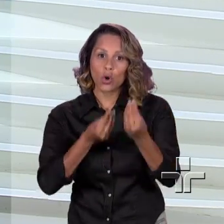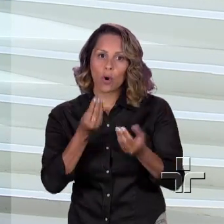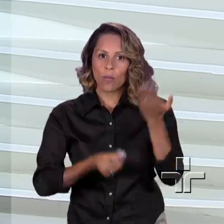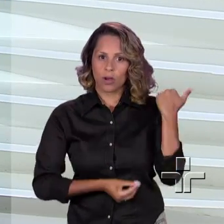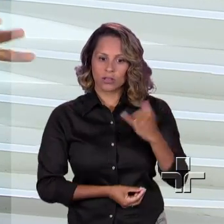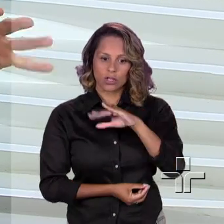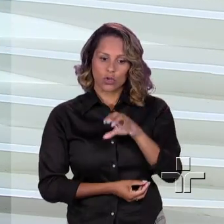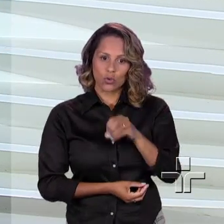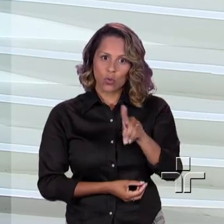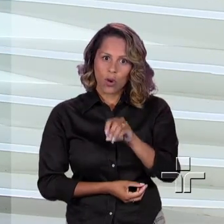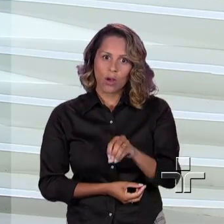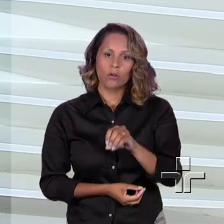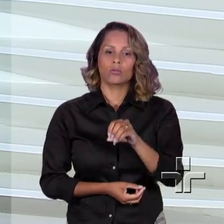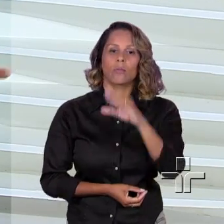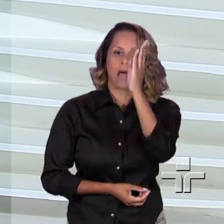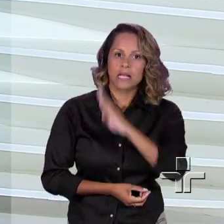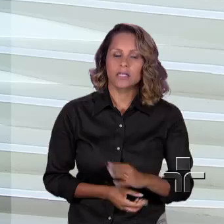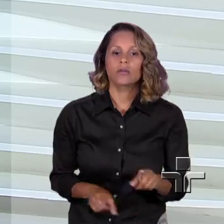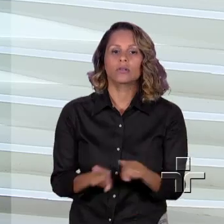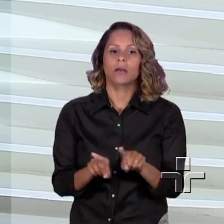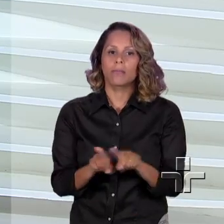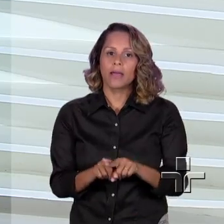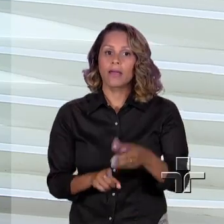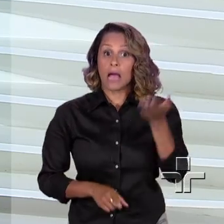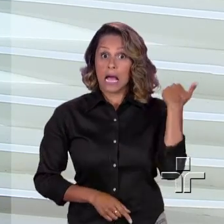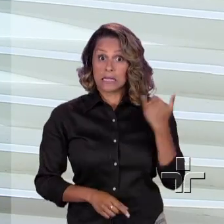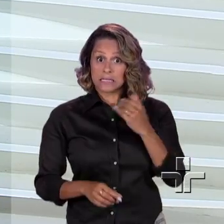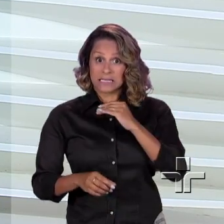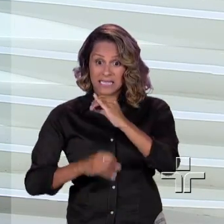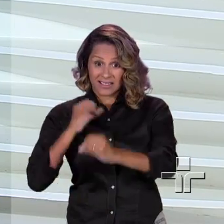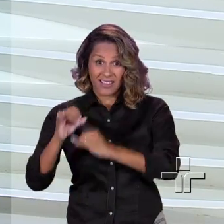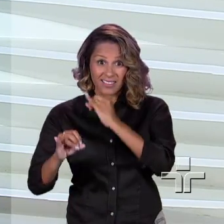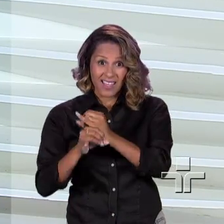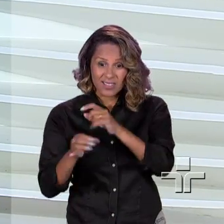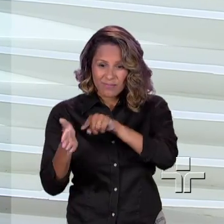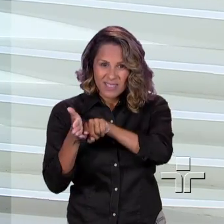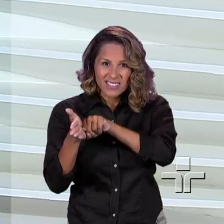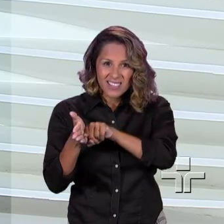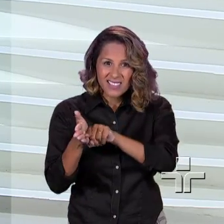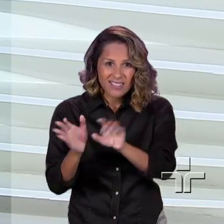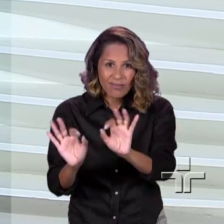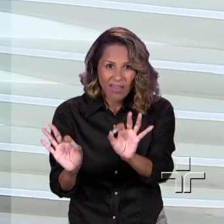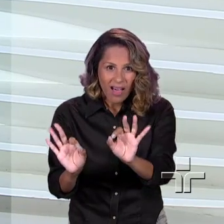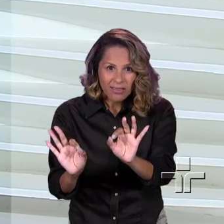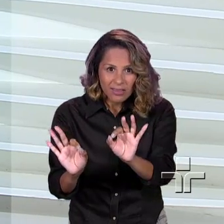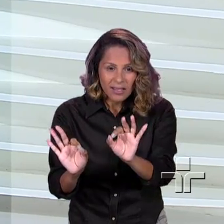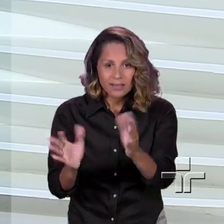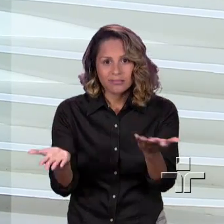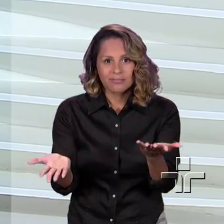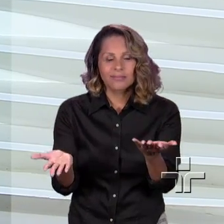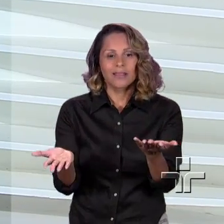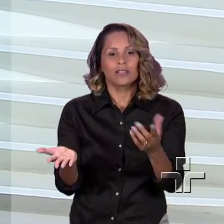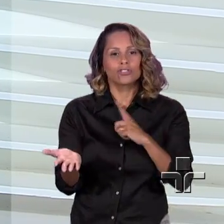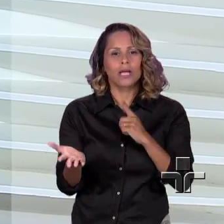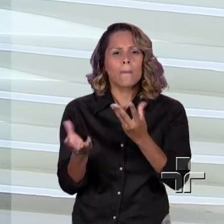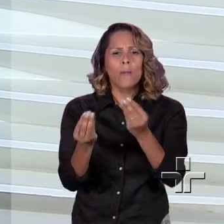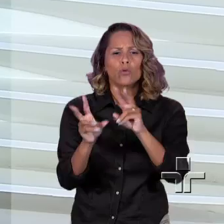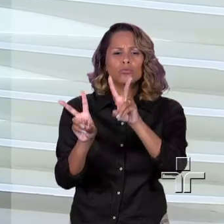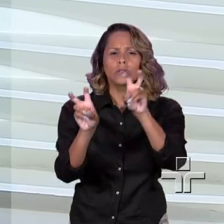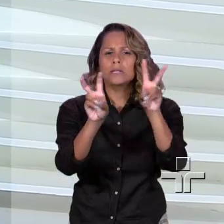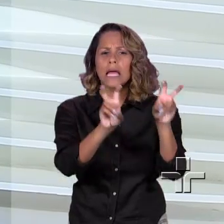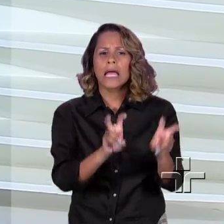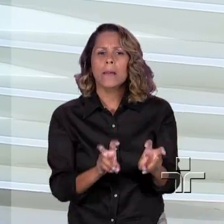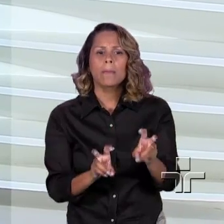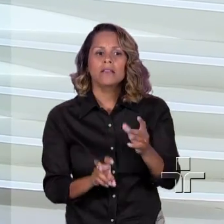da internet, antes dessa possibilidade de fazer uma busca de chaves. E são muitas questões, como Stonewall, outras que não foram cobertas aqui no